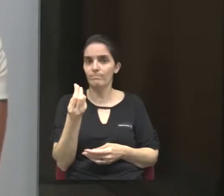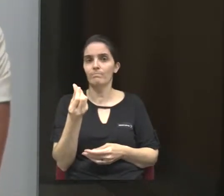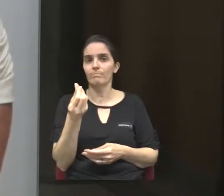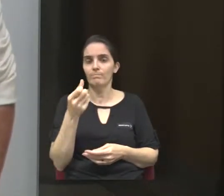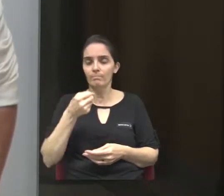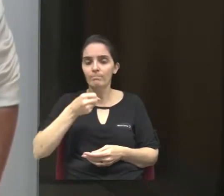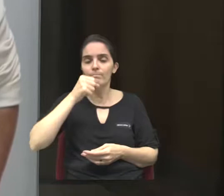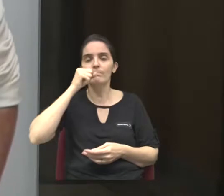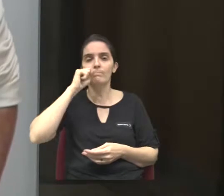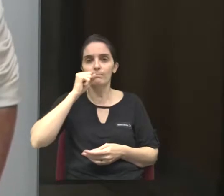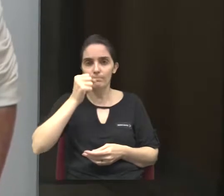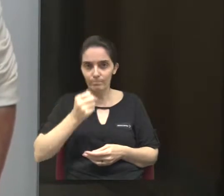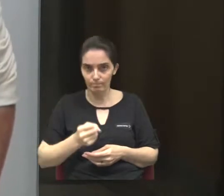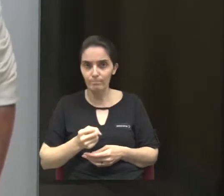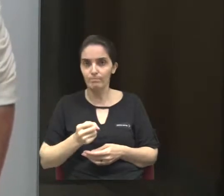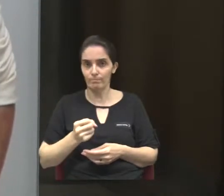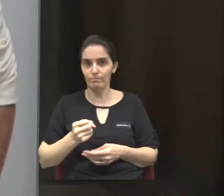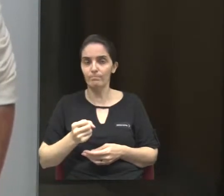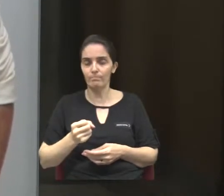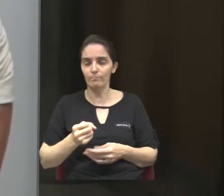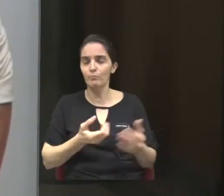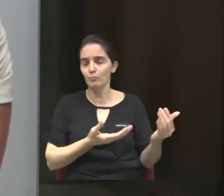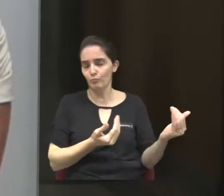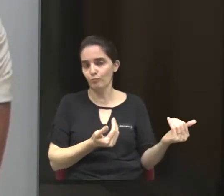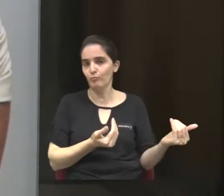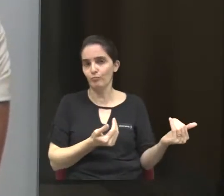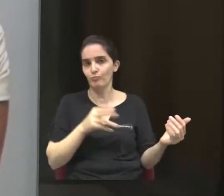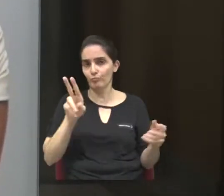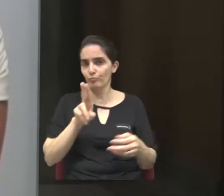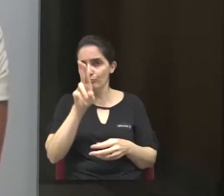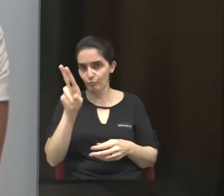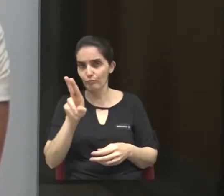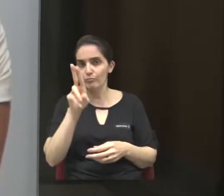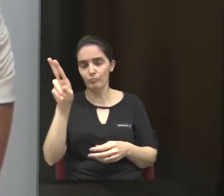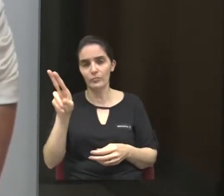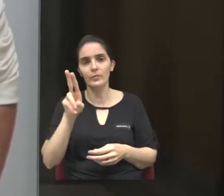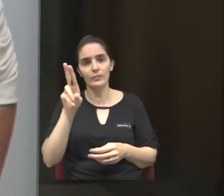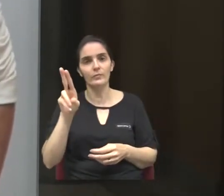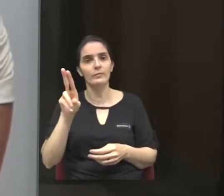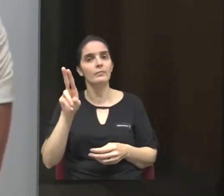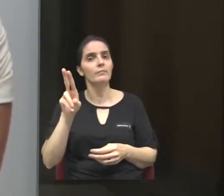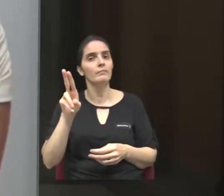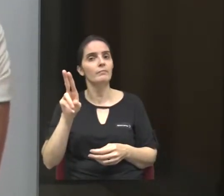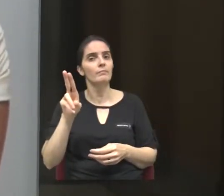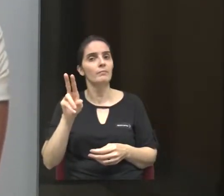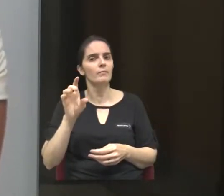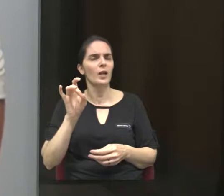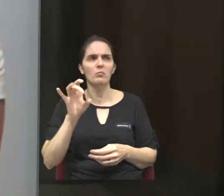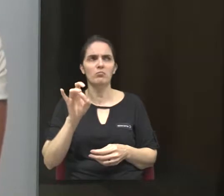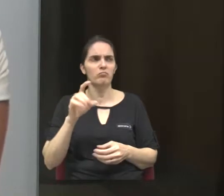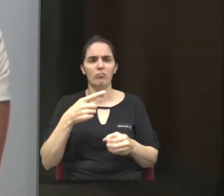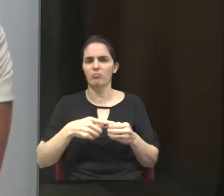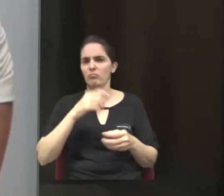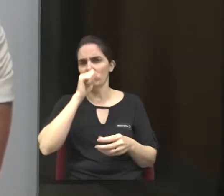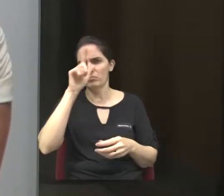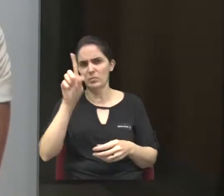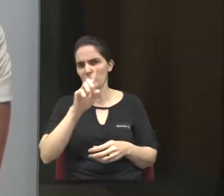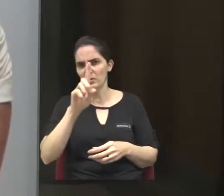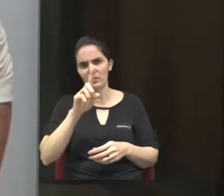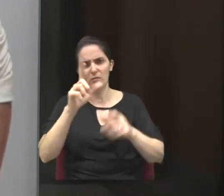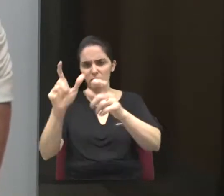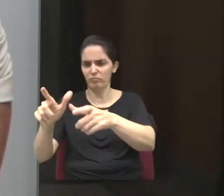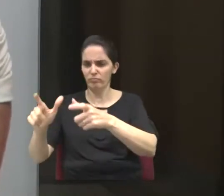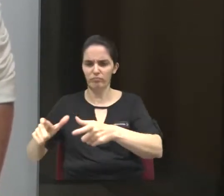os jovens estão ingerindo. Não é só na nossa cidade, em todo lugar virou o chai, chai,